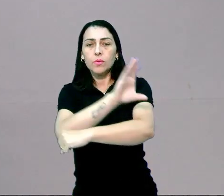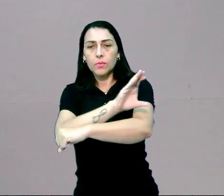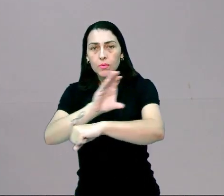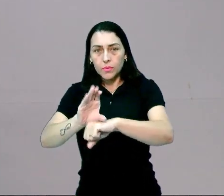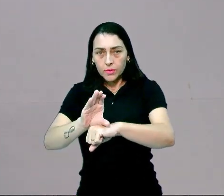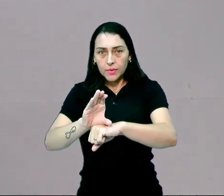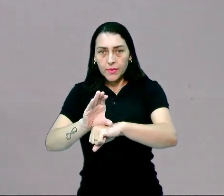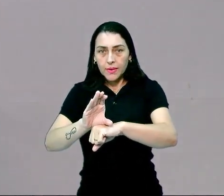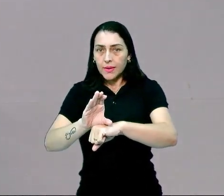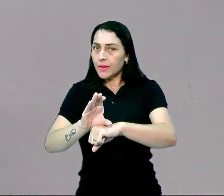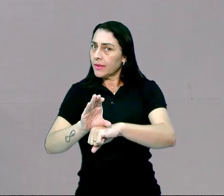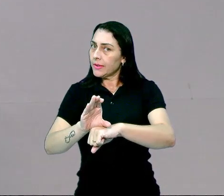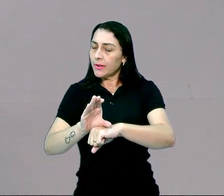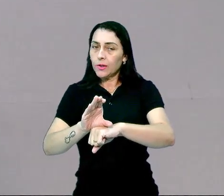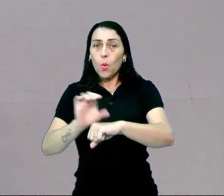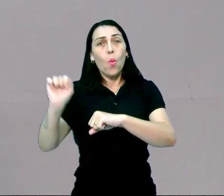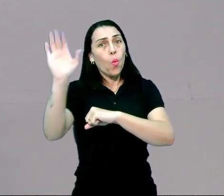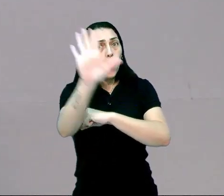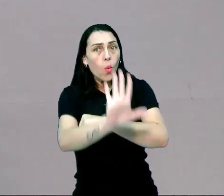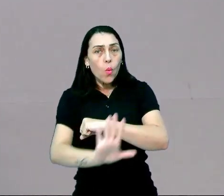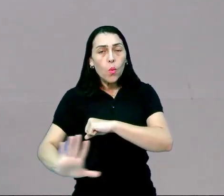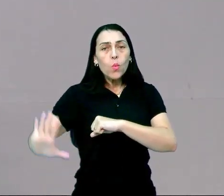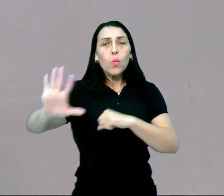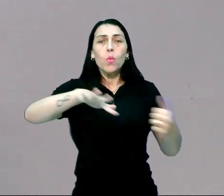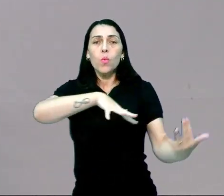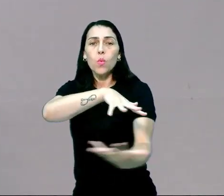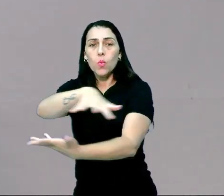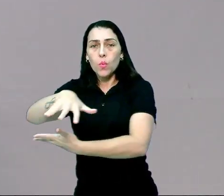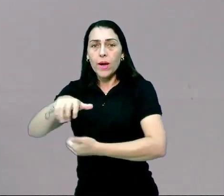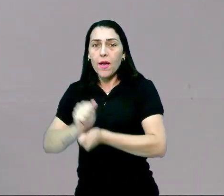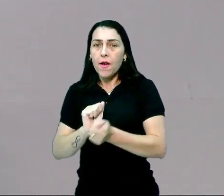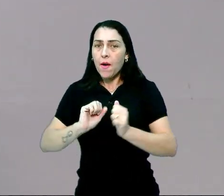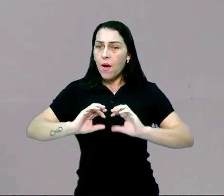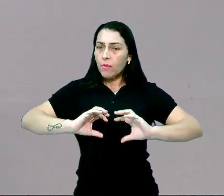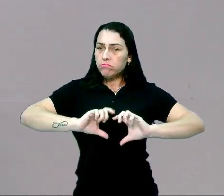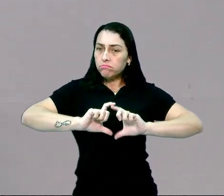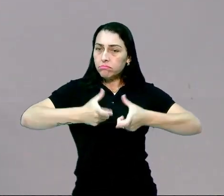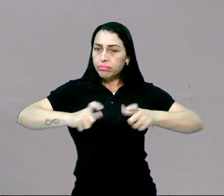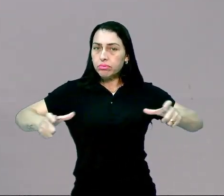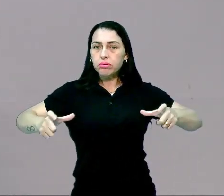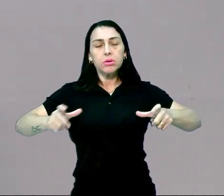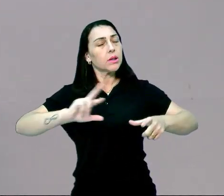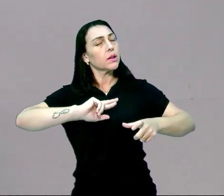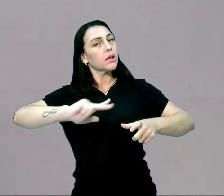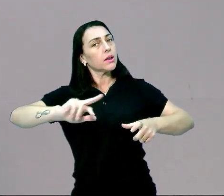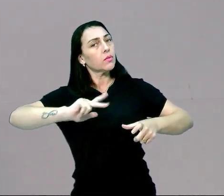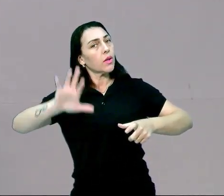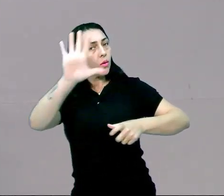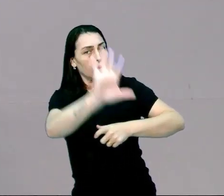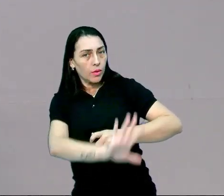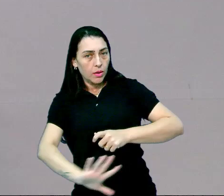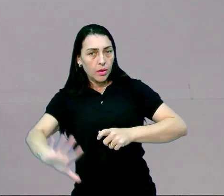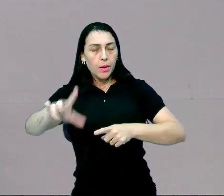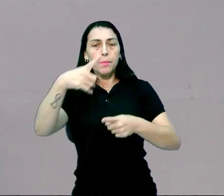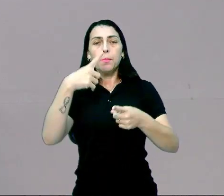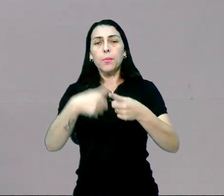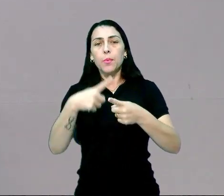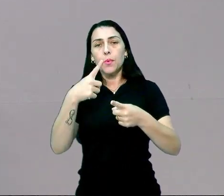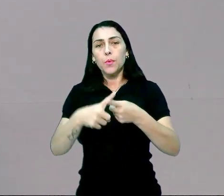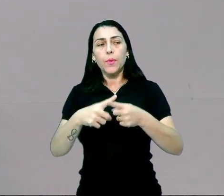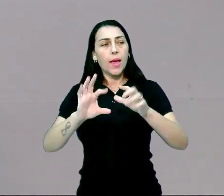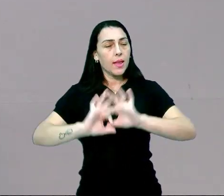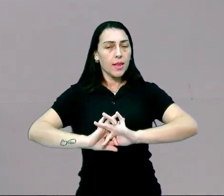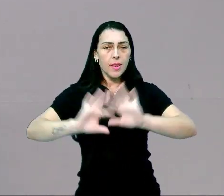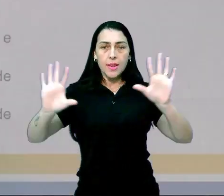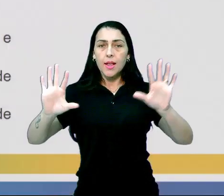valores culturais. Universalização é amplo, então não tem como universalizar porque a gente está falando de um aspecto micro